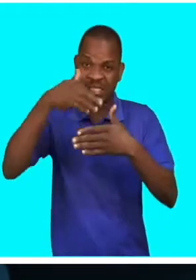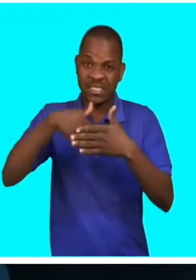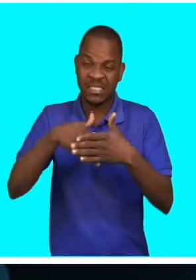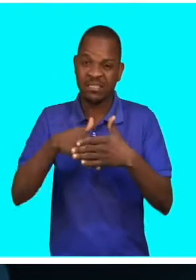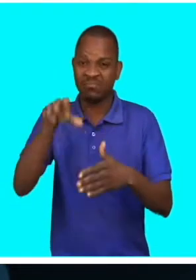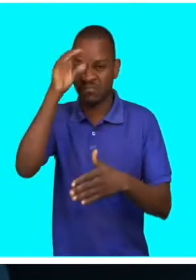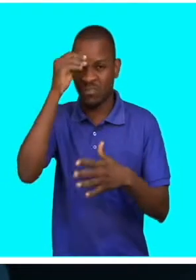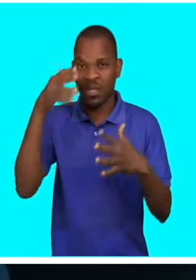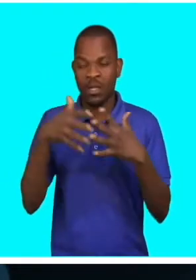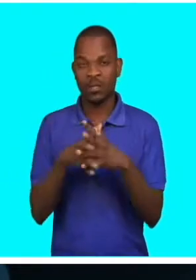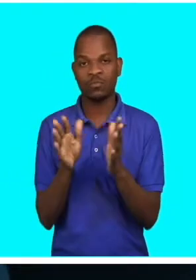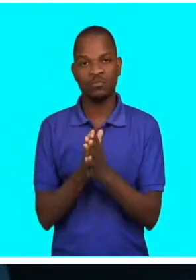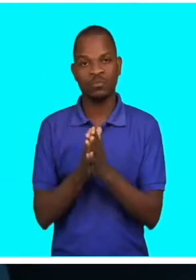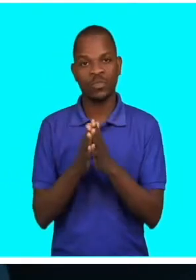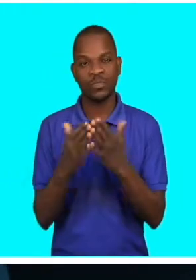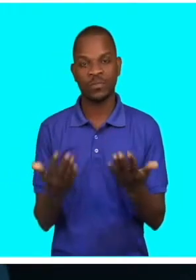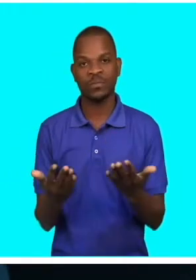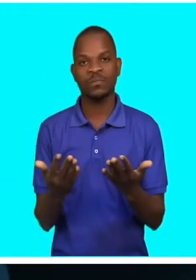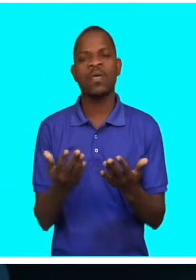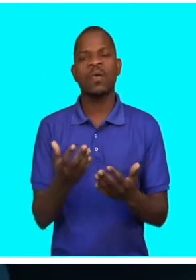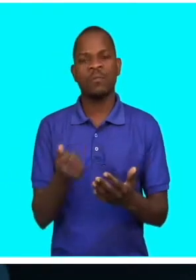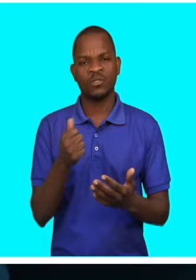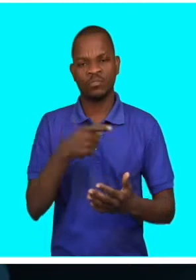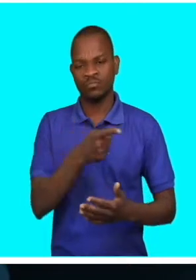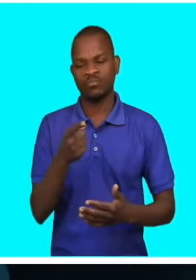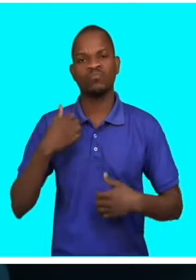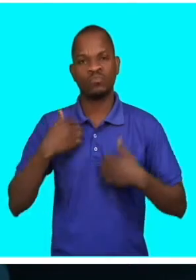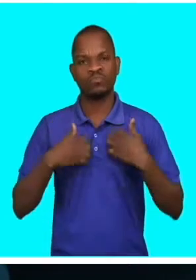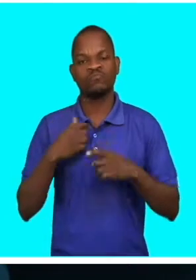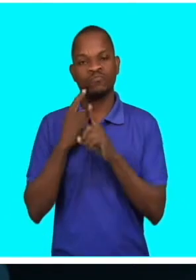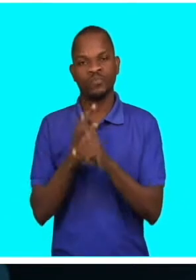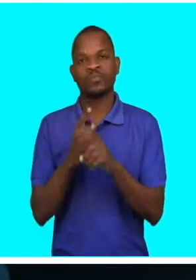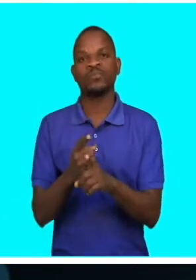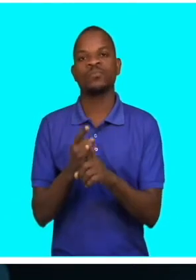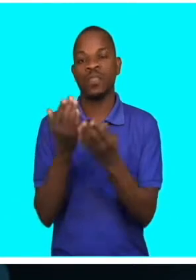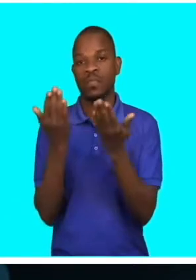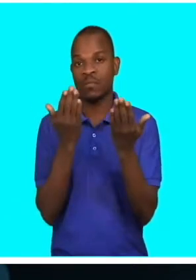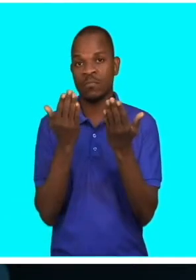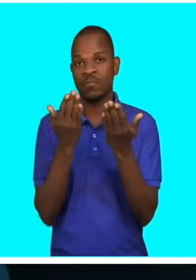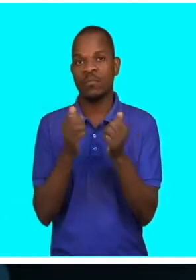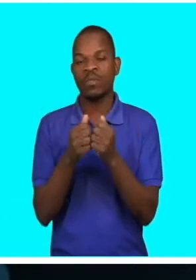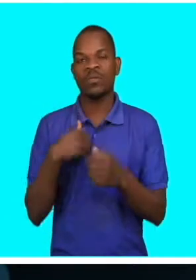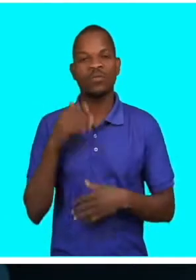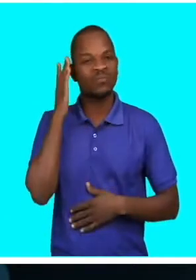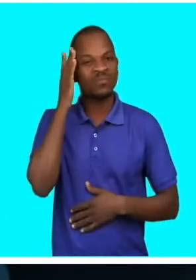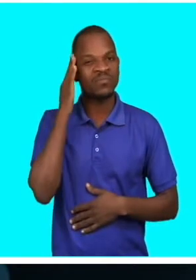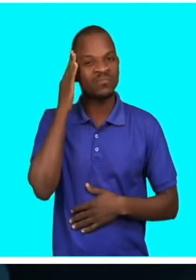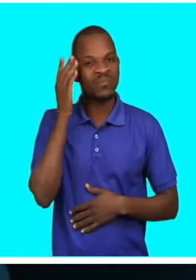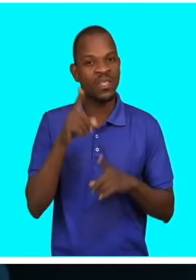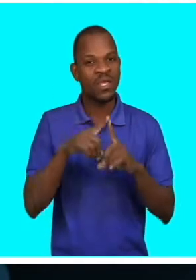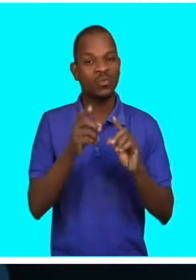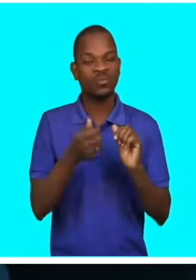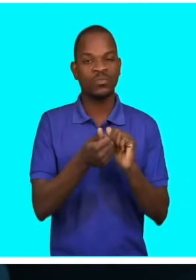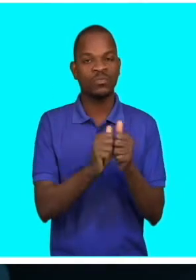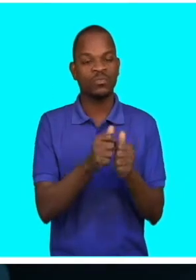perceber ou não entender alguma coisa, mas estão lá como estudantes. Então eu acho que o desporto também